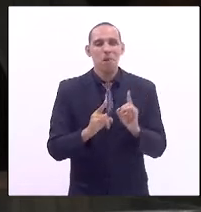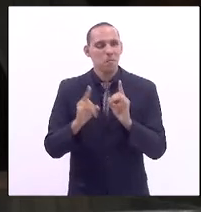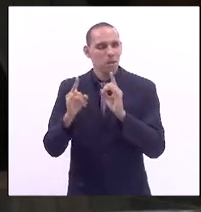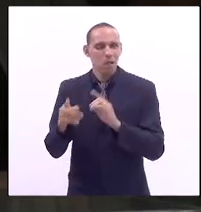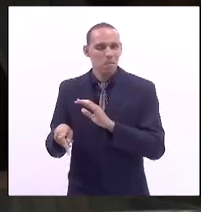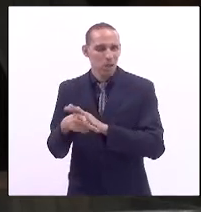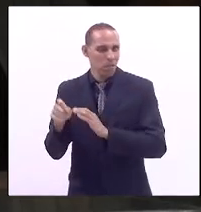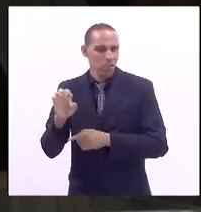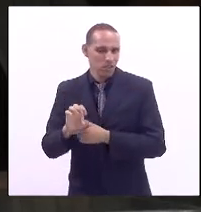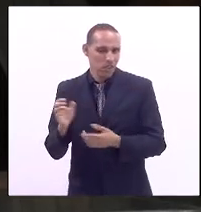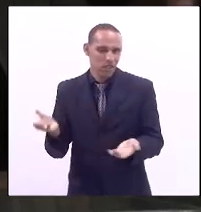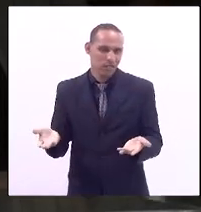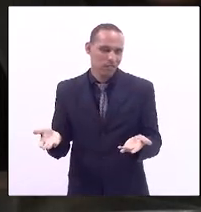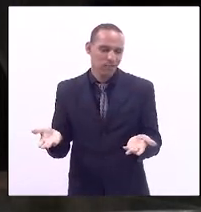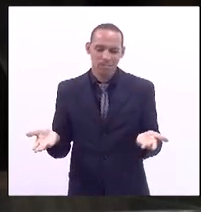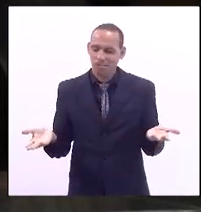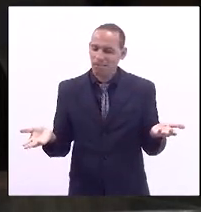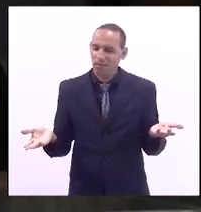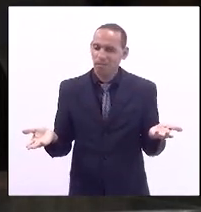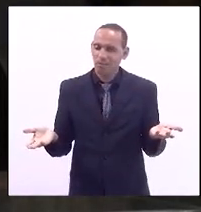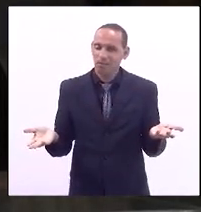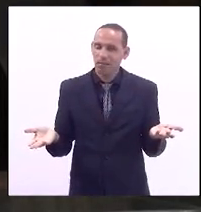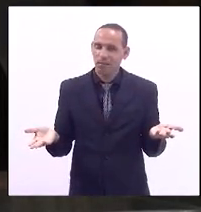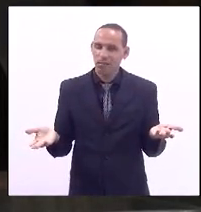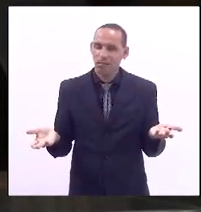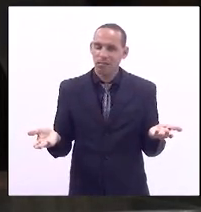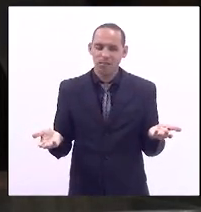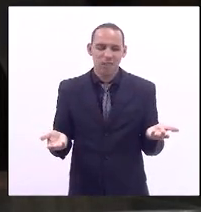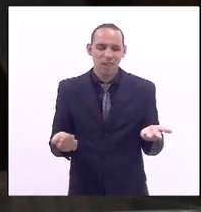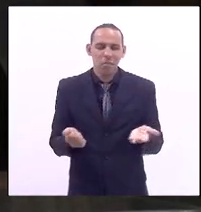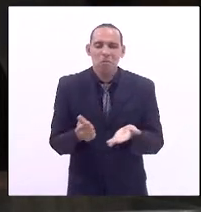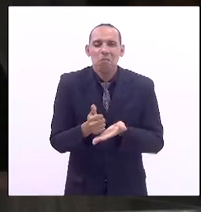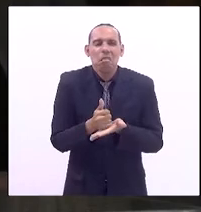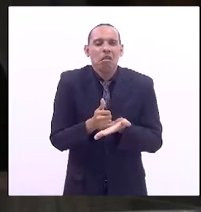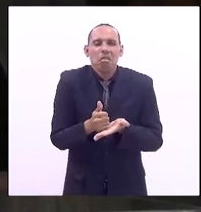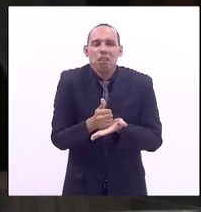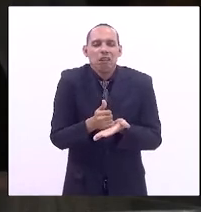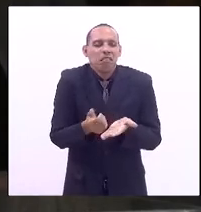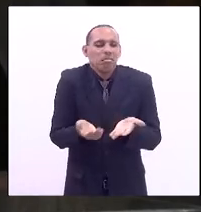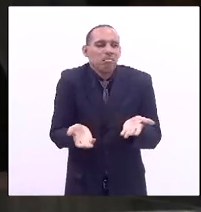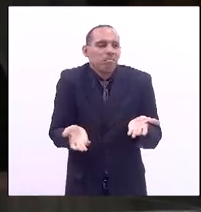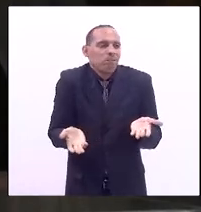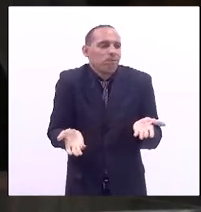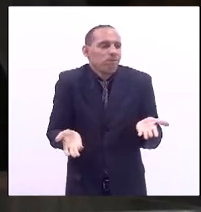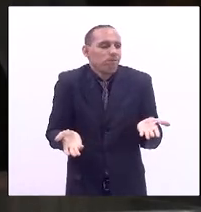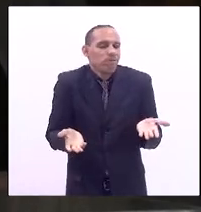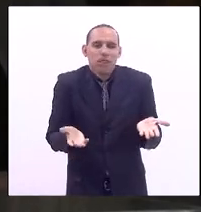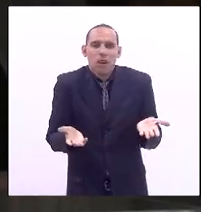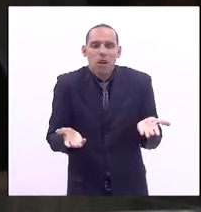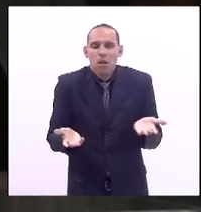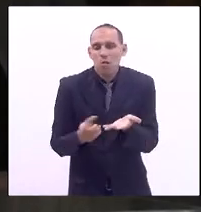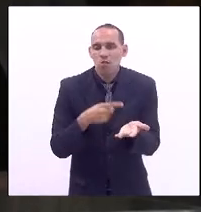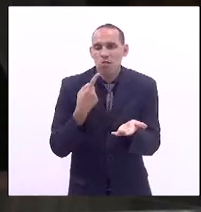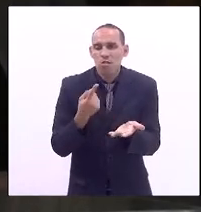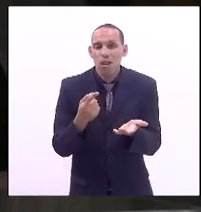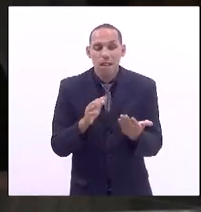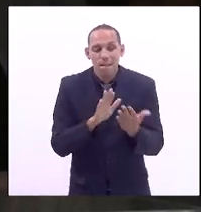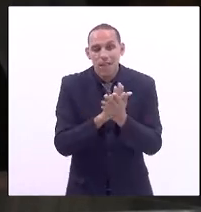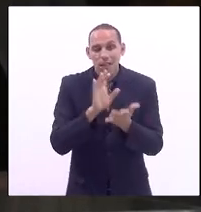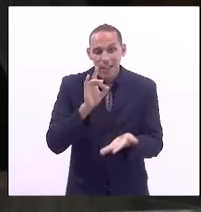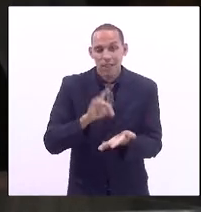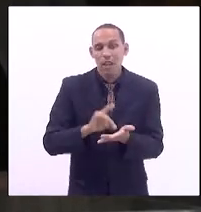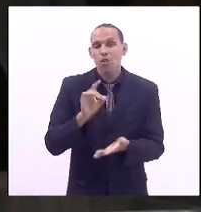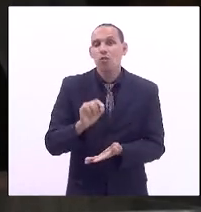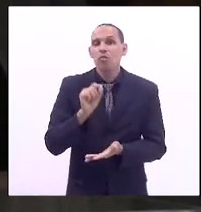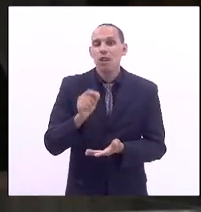estaduais isso é de uma superficialidade na verdade nós estamos enfrentando um quadro